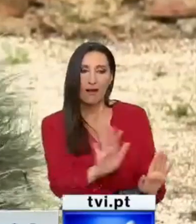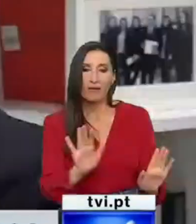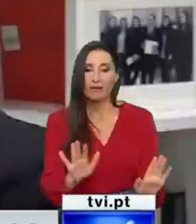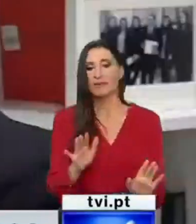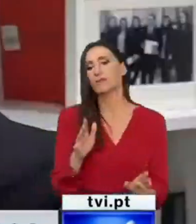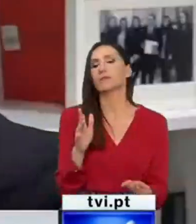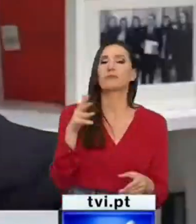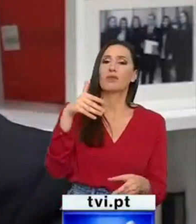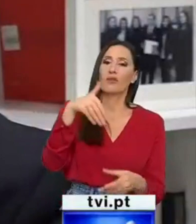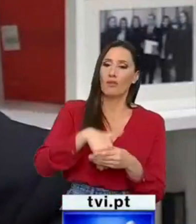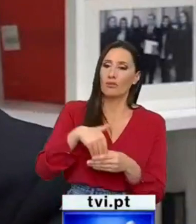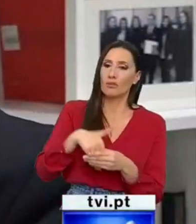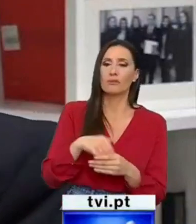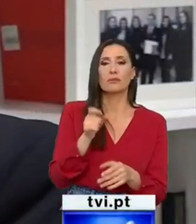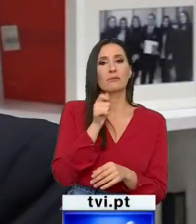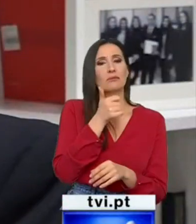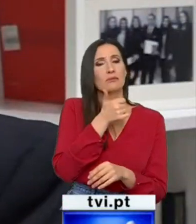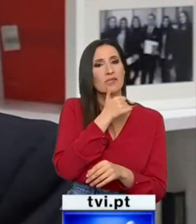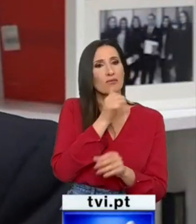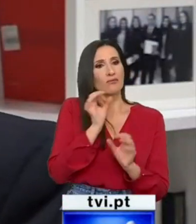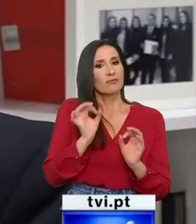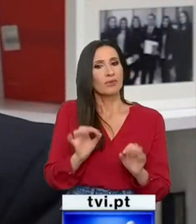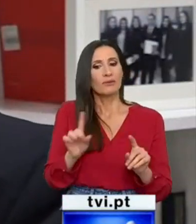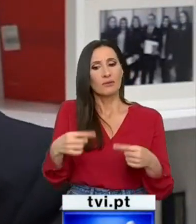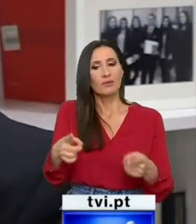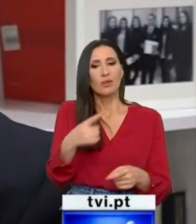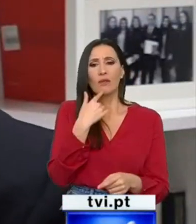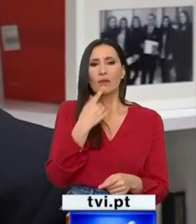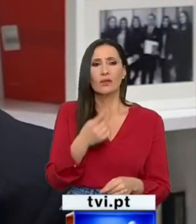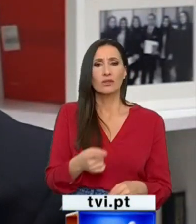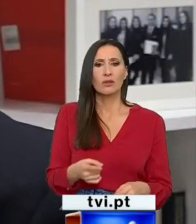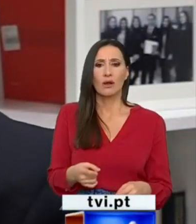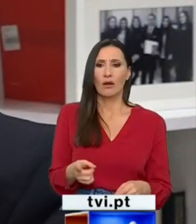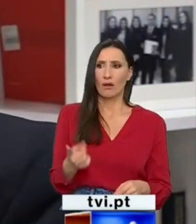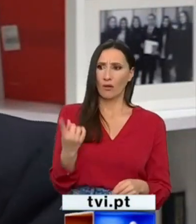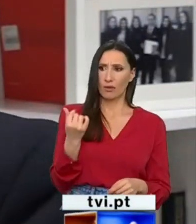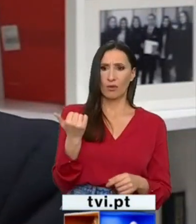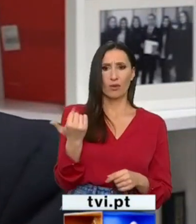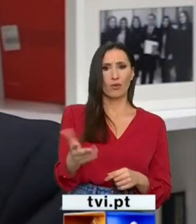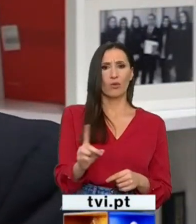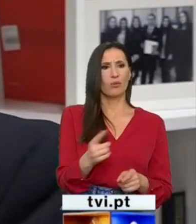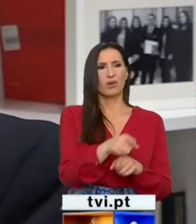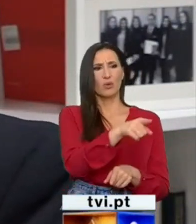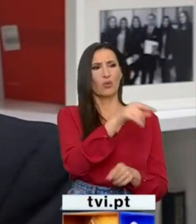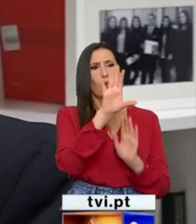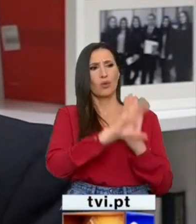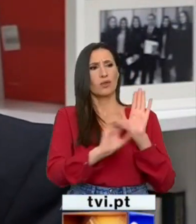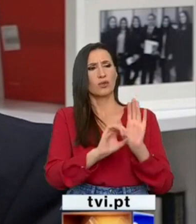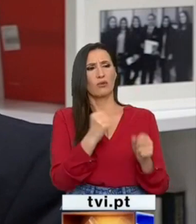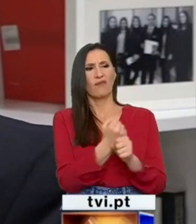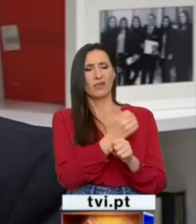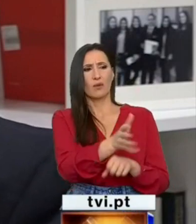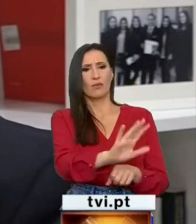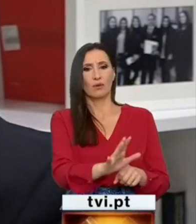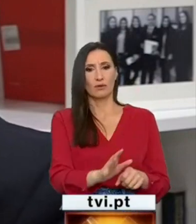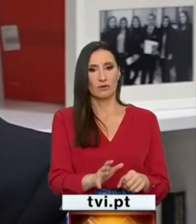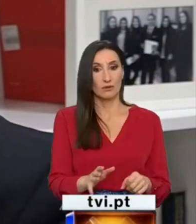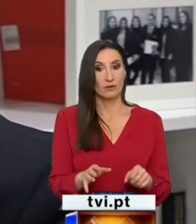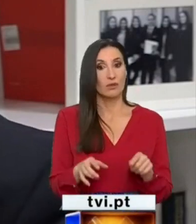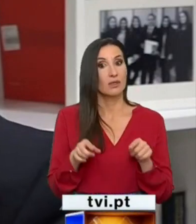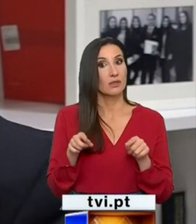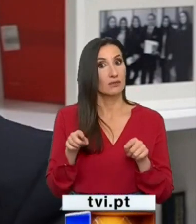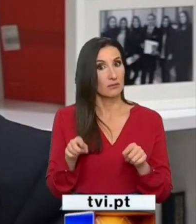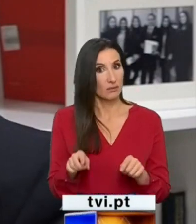foi feita uma decisão e depois vem-se dizer: não dou o dinheiro porque você não tem condições para executar. Ora,